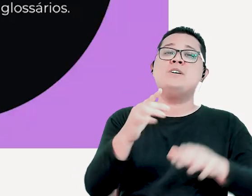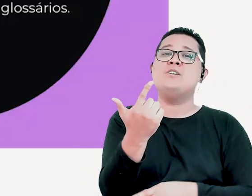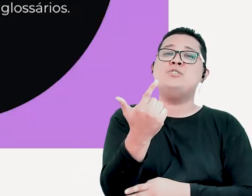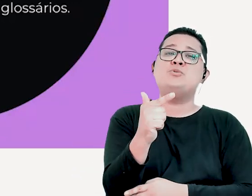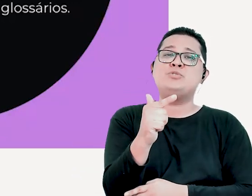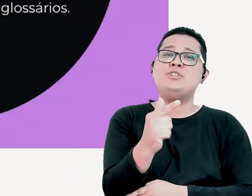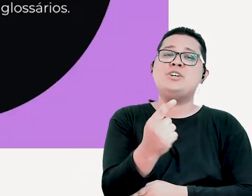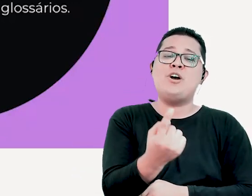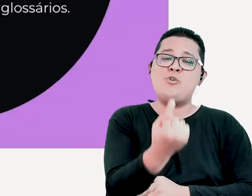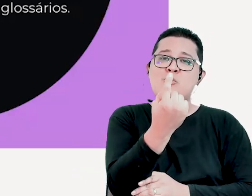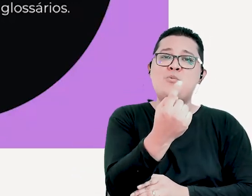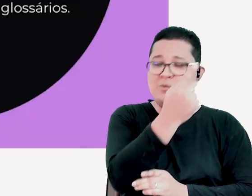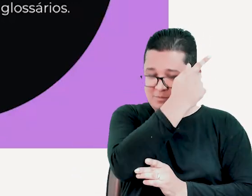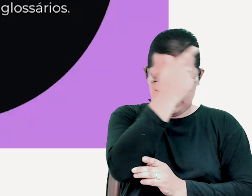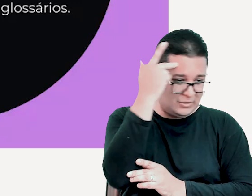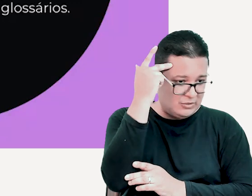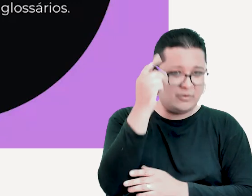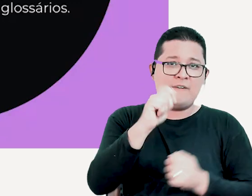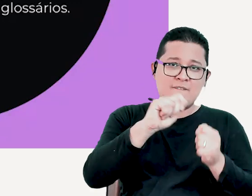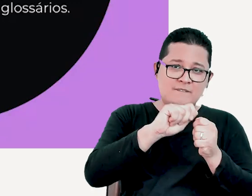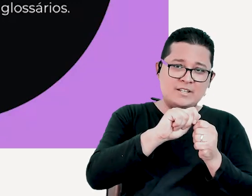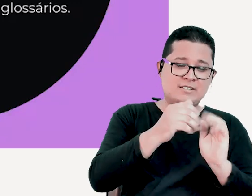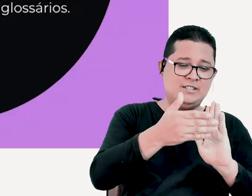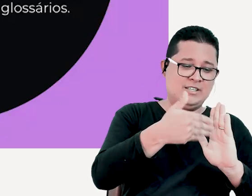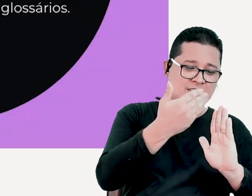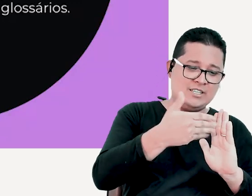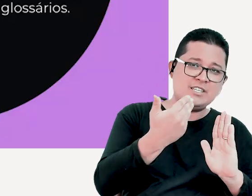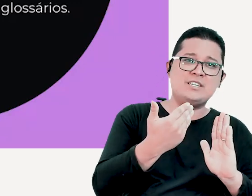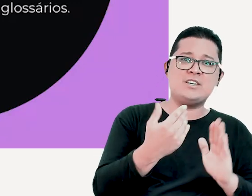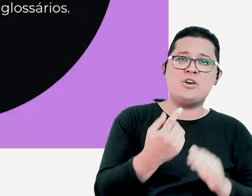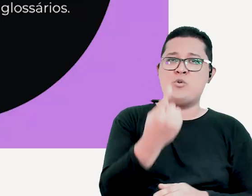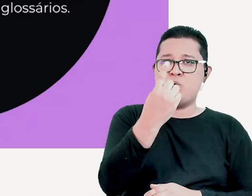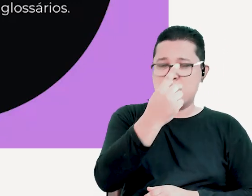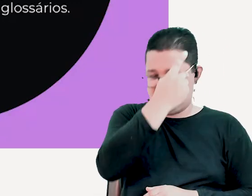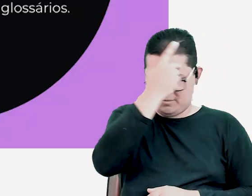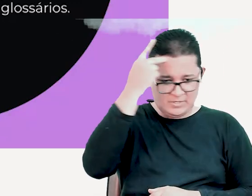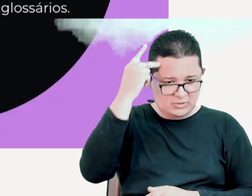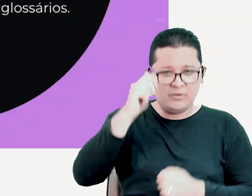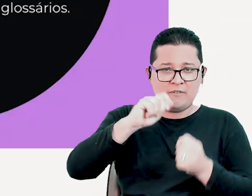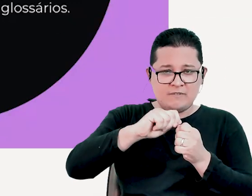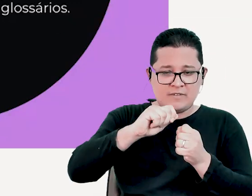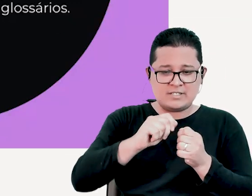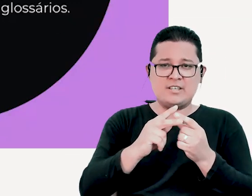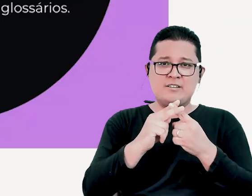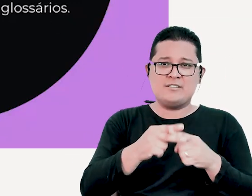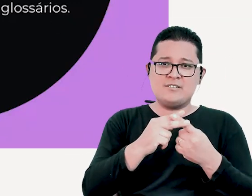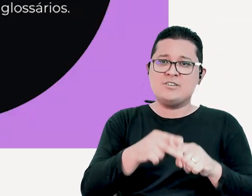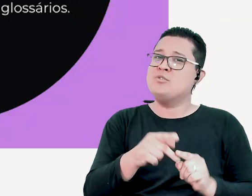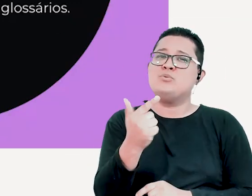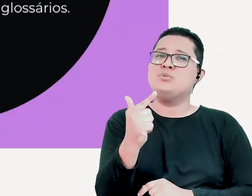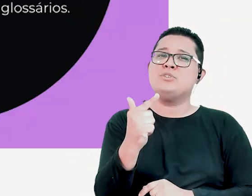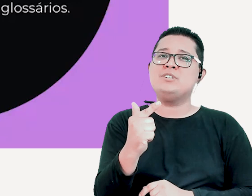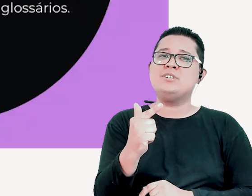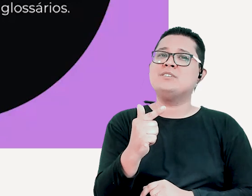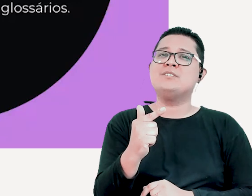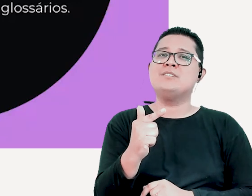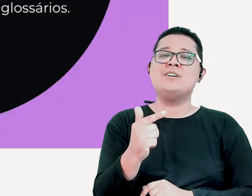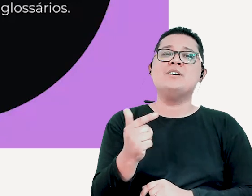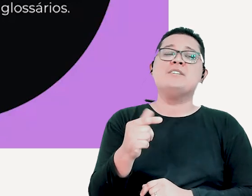a gente não tinha uma única pessoa para fazer as ferramentas, era sempre o time de content como um todo, né? E o que a